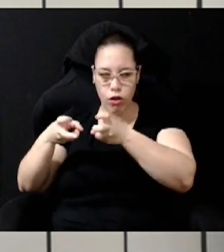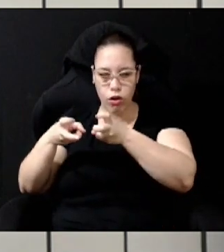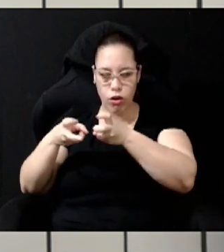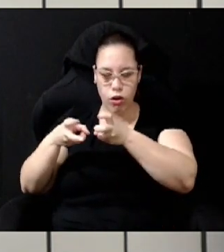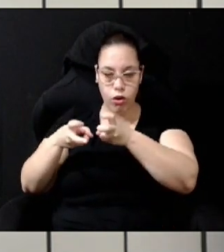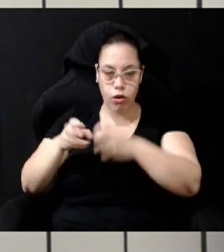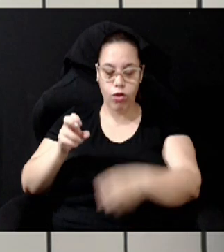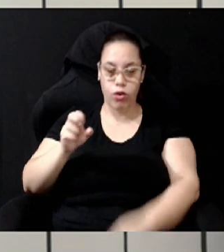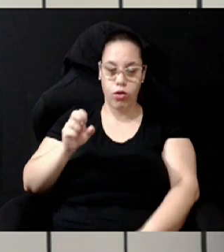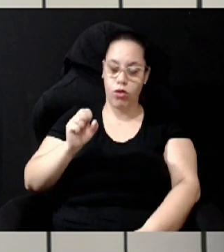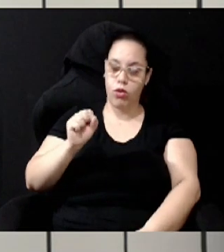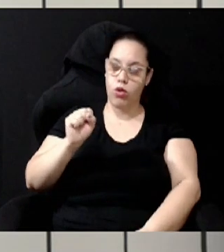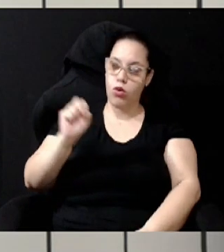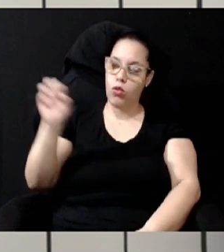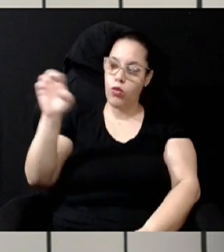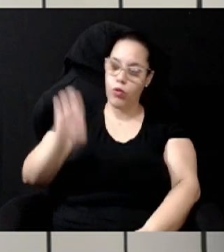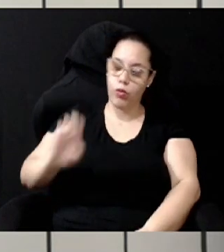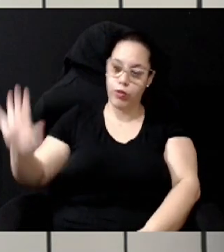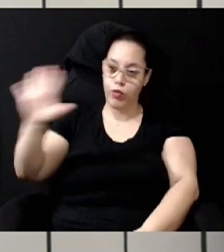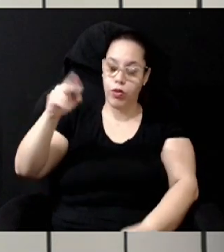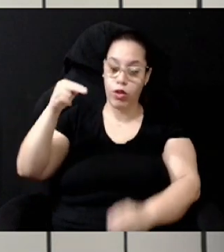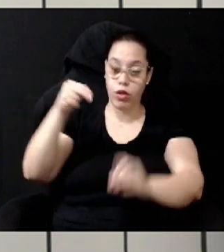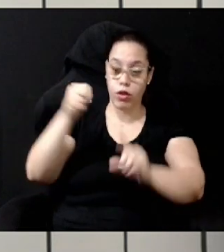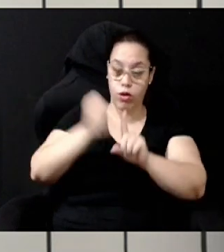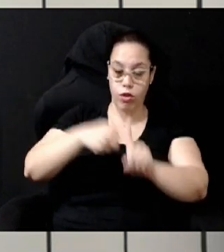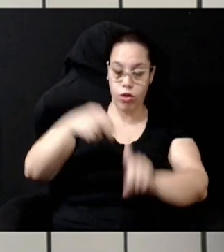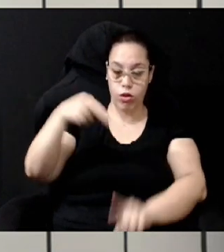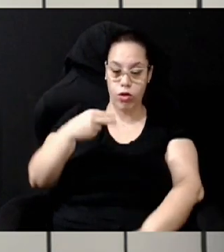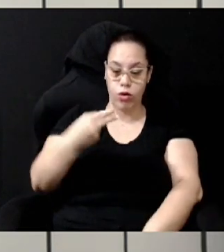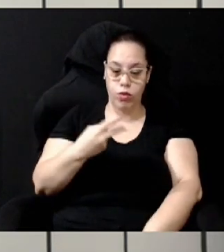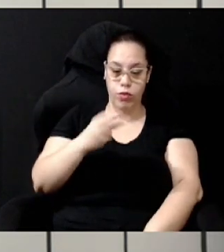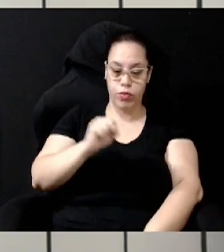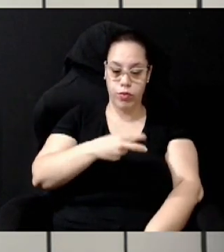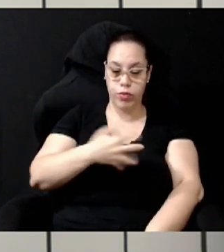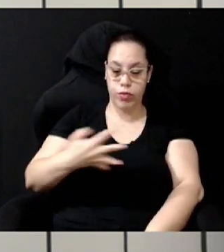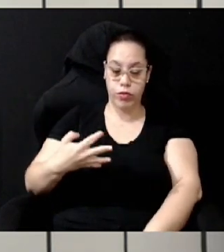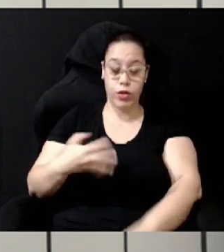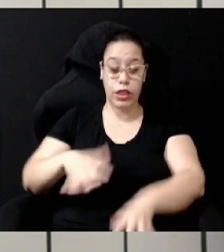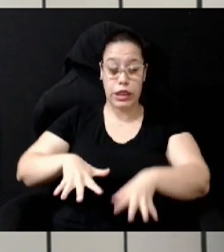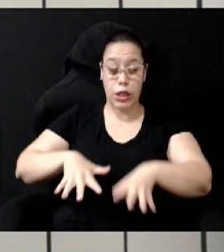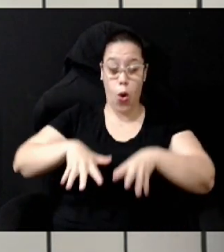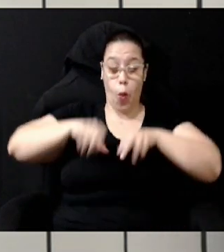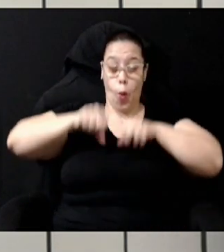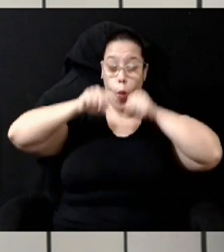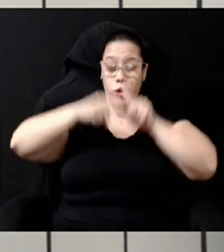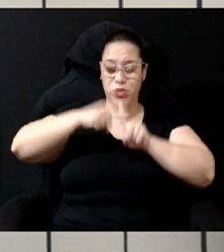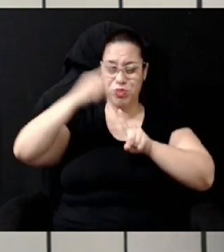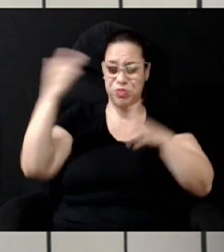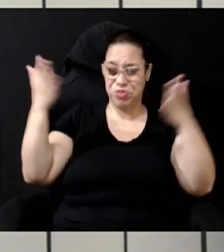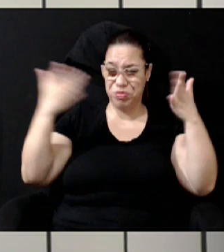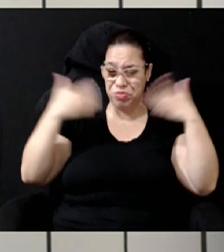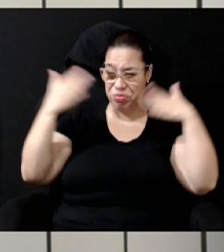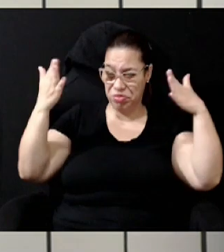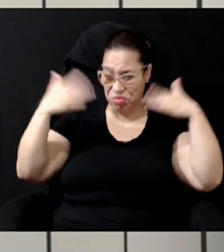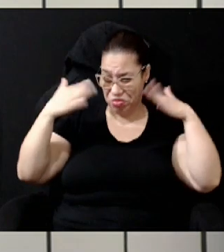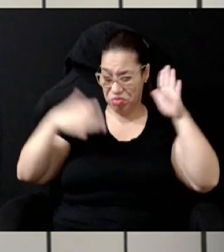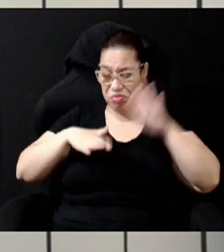Europeia, novembro de 2024 foi o segundo mais quente da história, uma temperatura média global